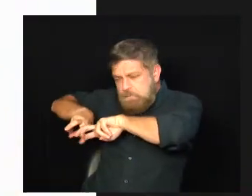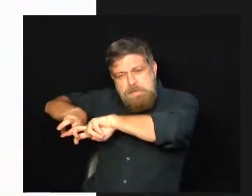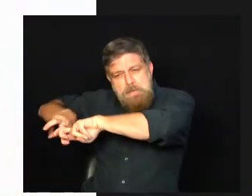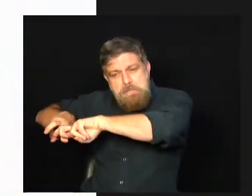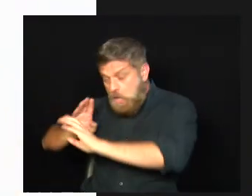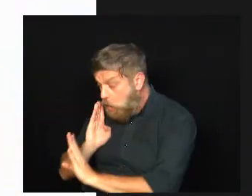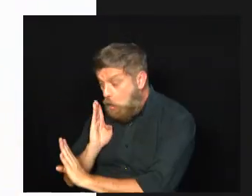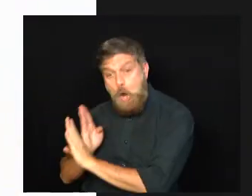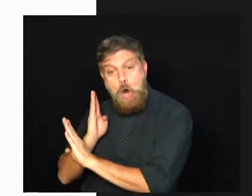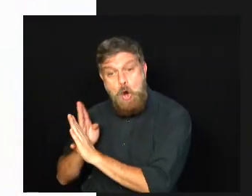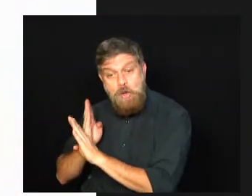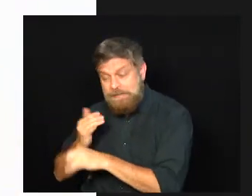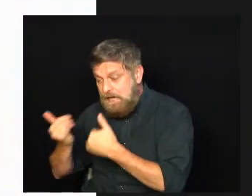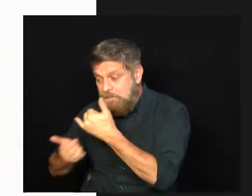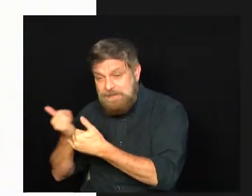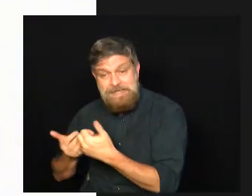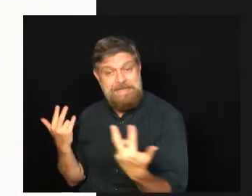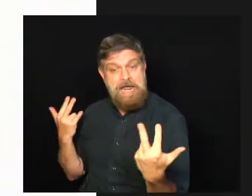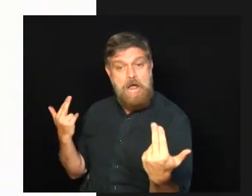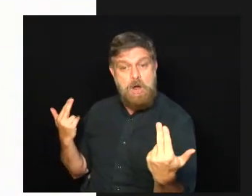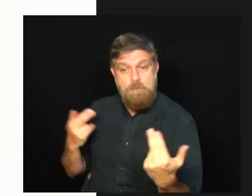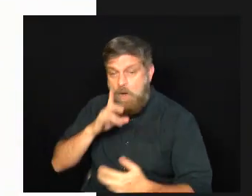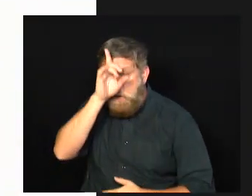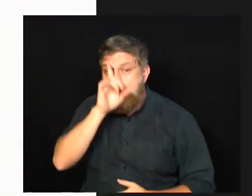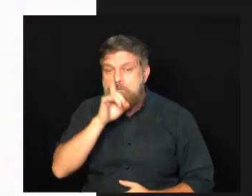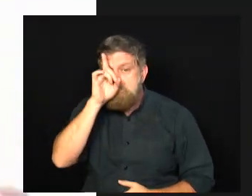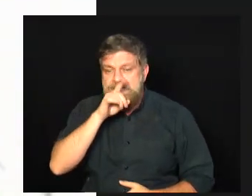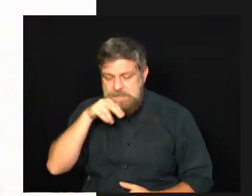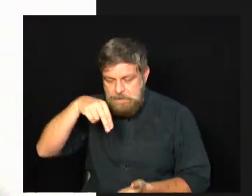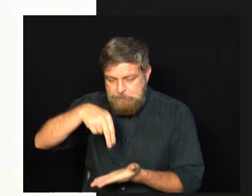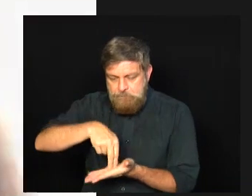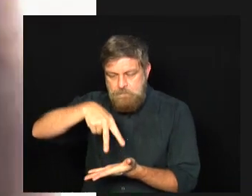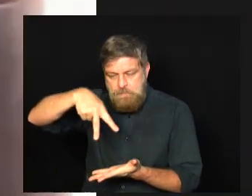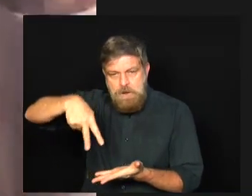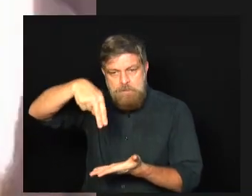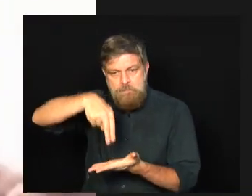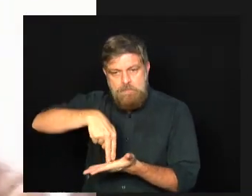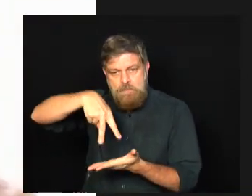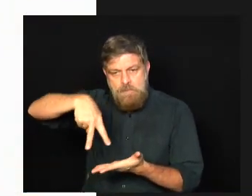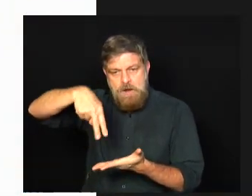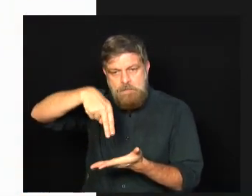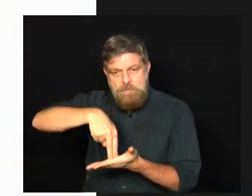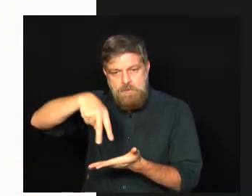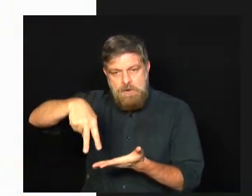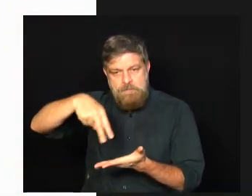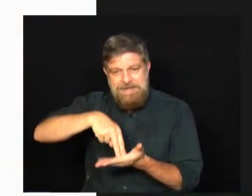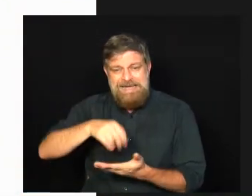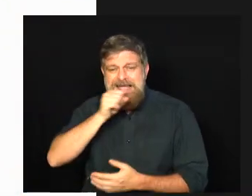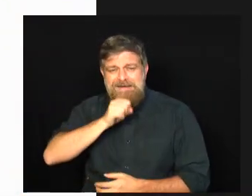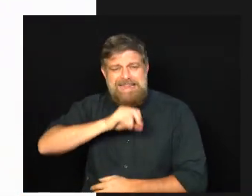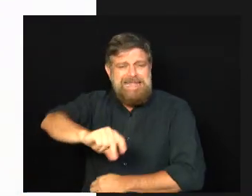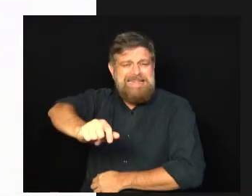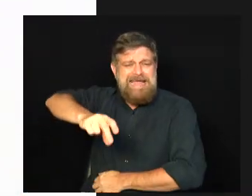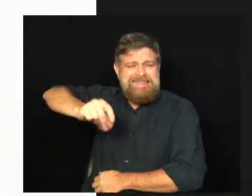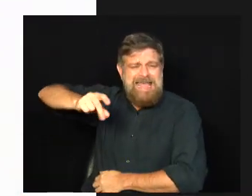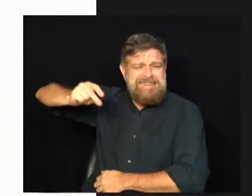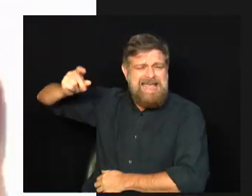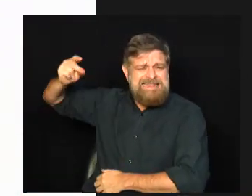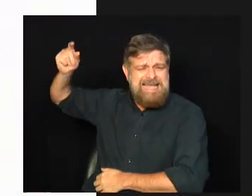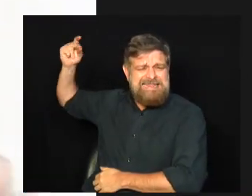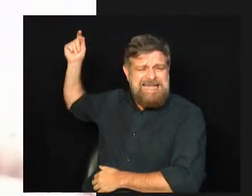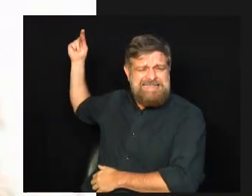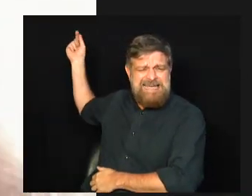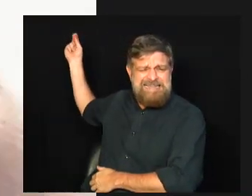arqueológicos da amarelinha. Ela ela é antiquíssima, porque